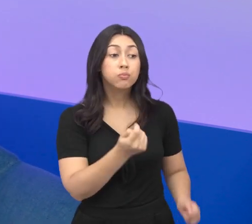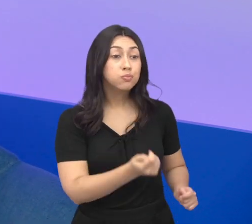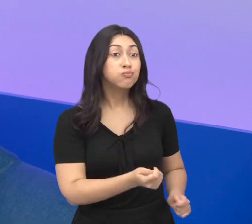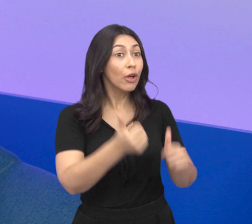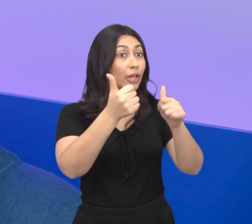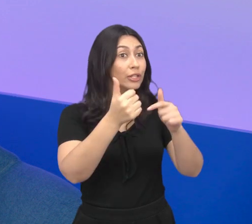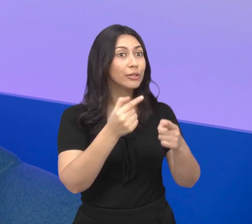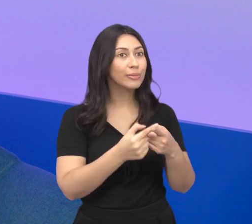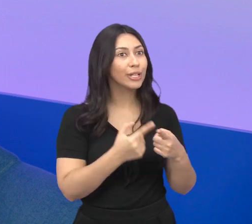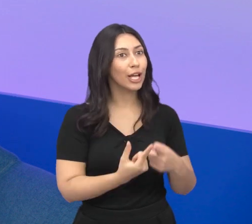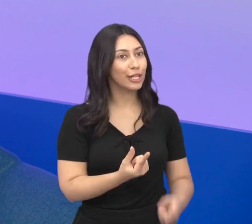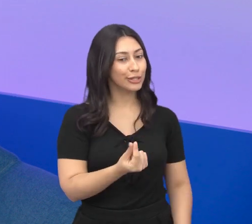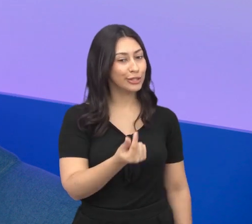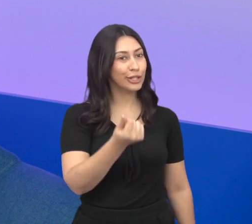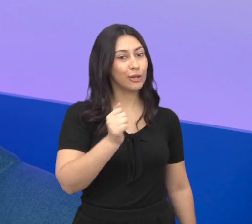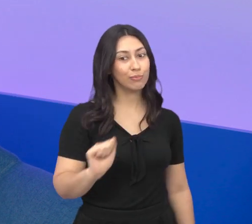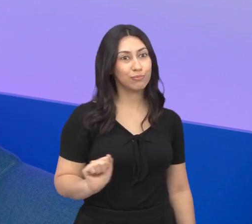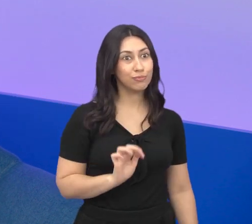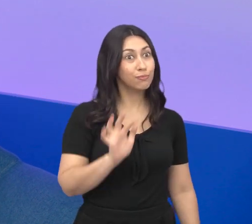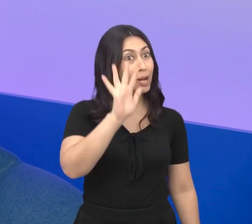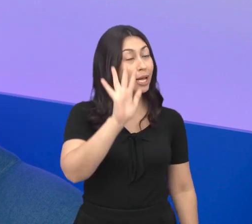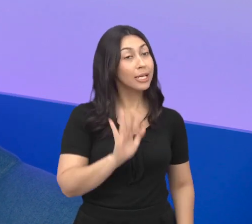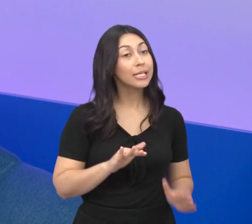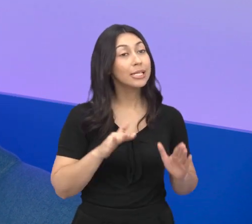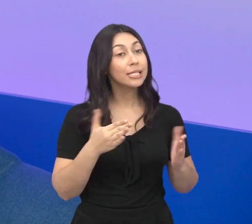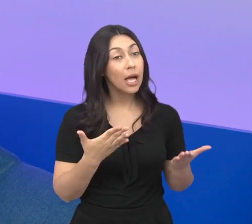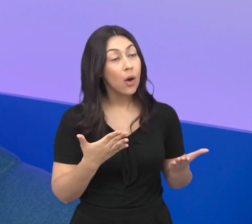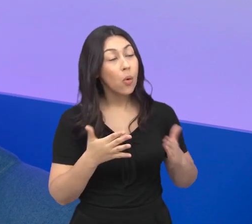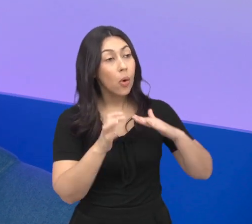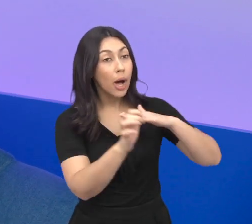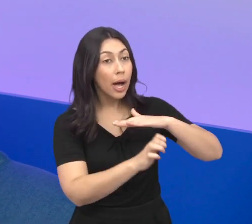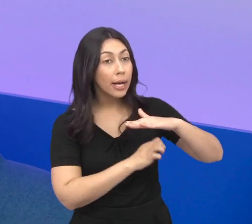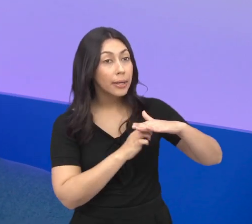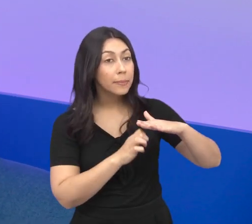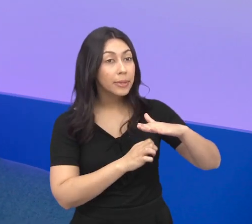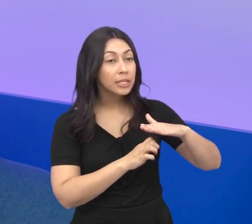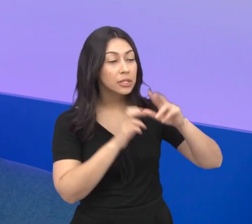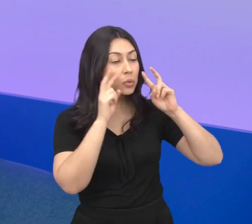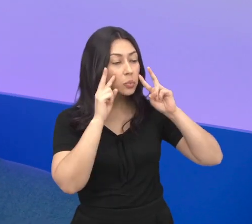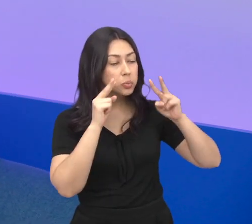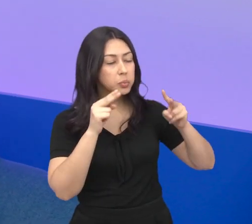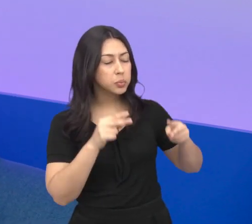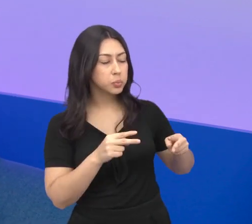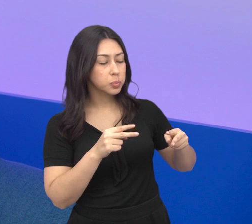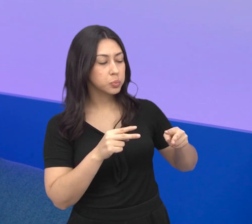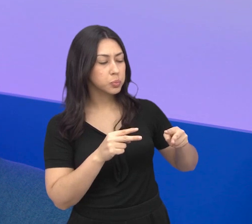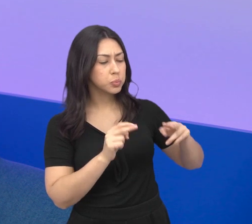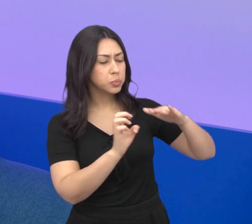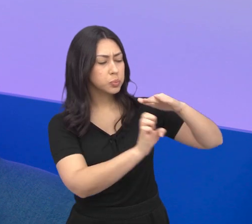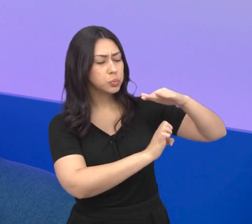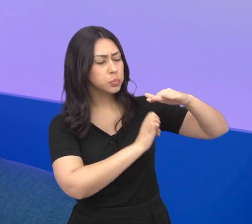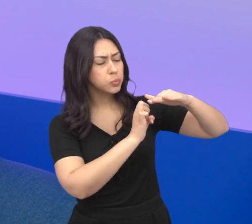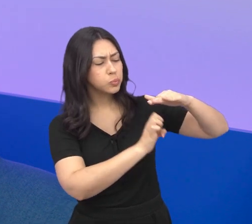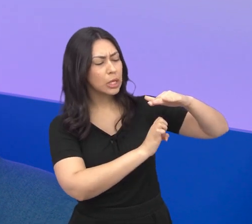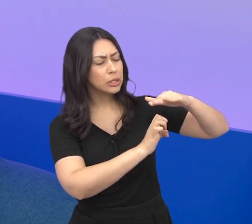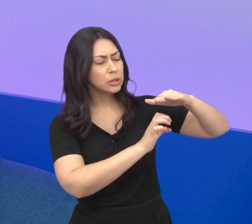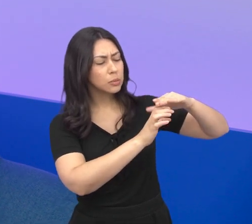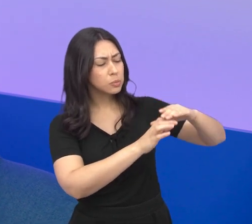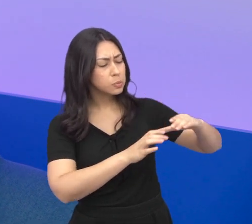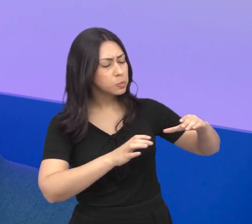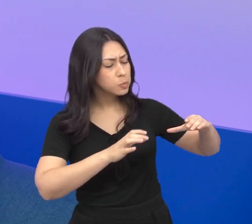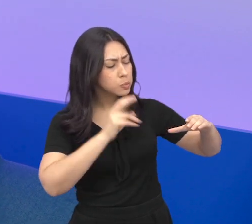falando de alto valor. Então, as empresas buscaram olhar cada vez mais para si para dentro do seu